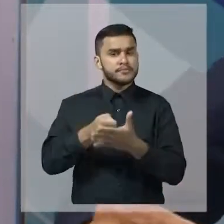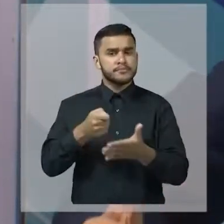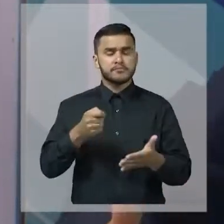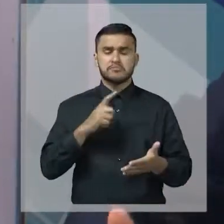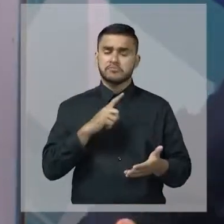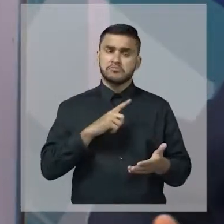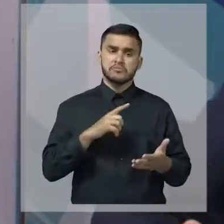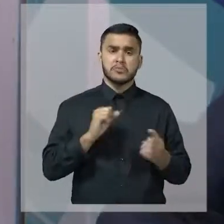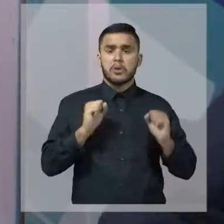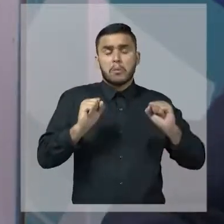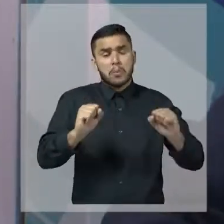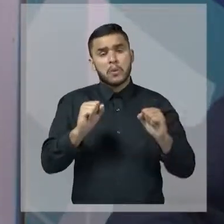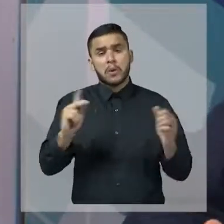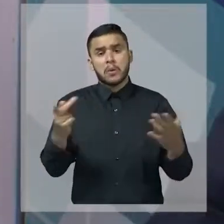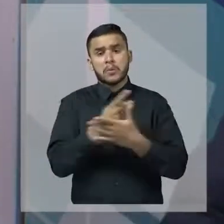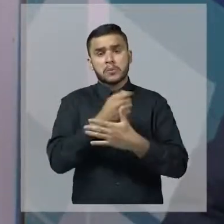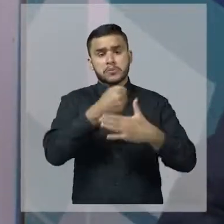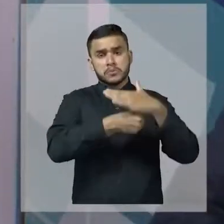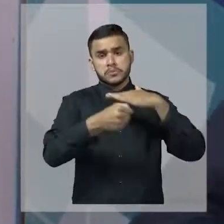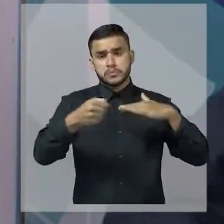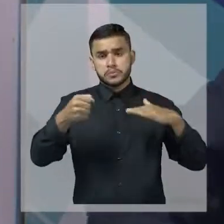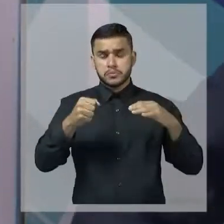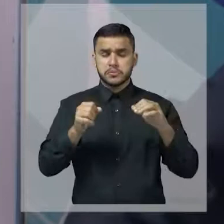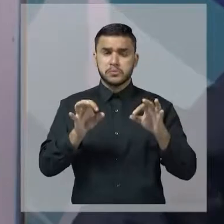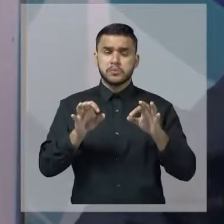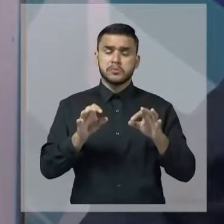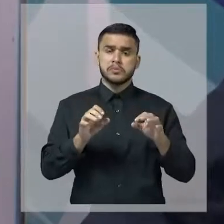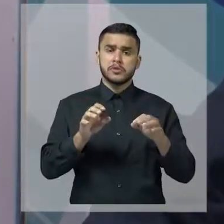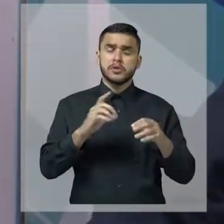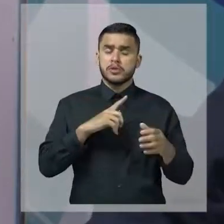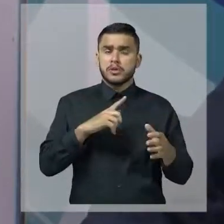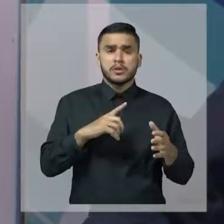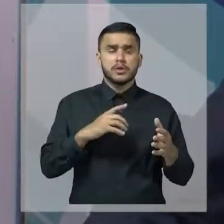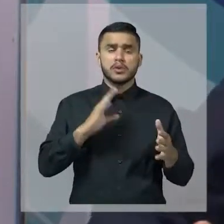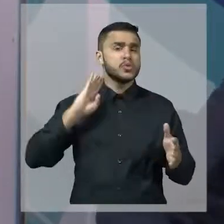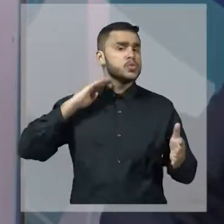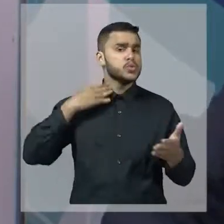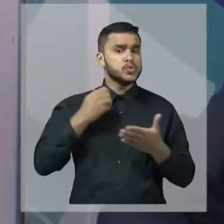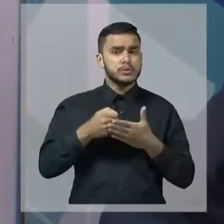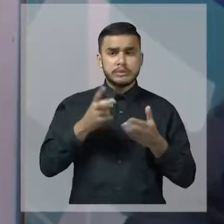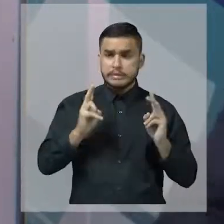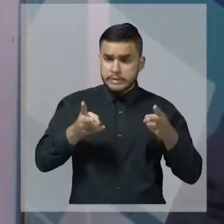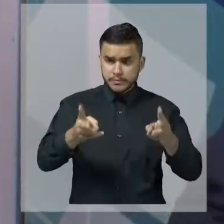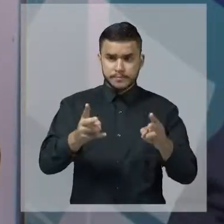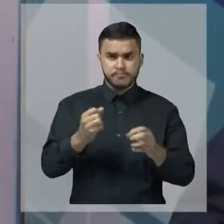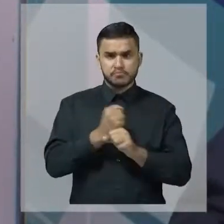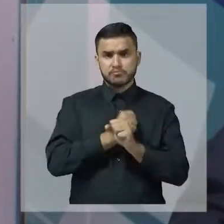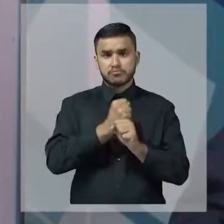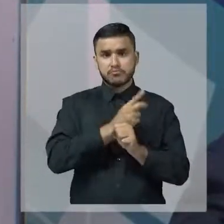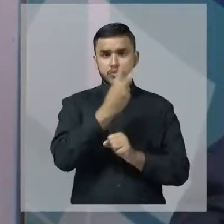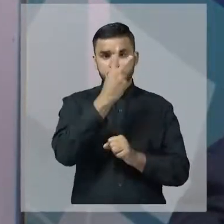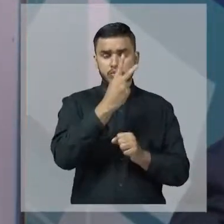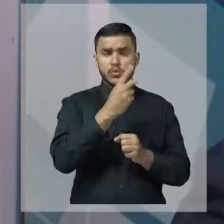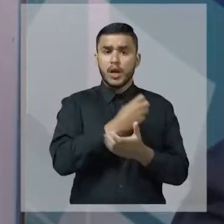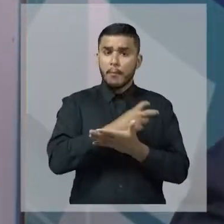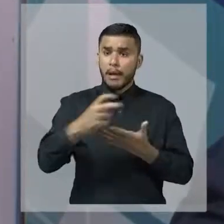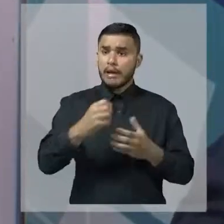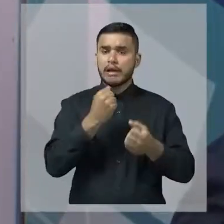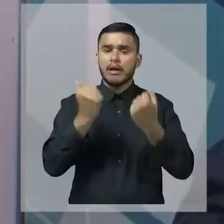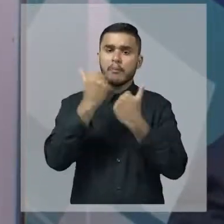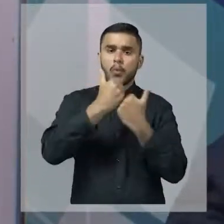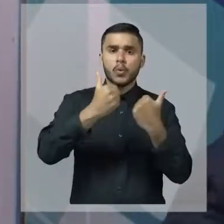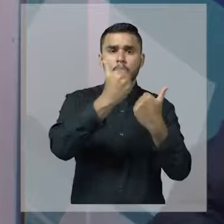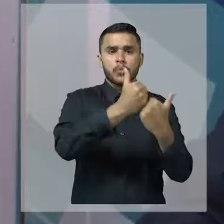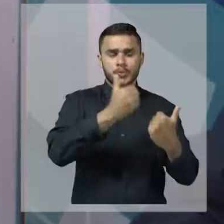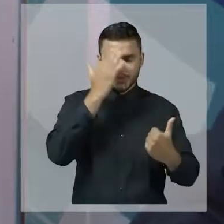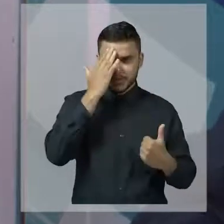pode ser reconduzido. E esses processos demoram para terem a sua maturidade para julgamento.